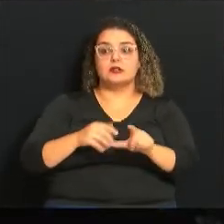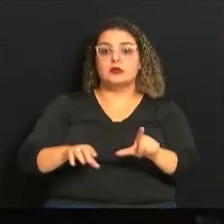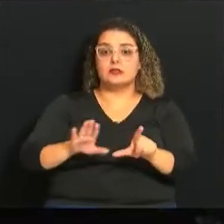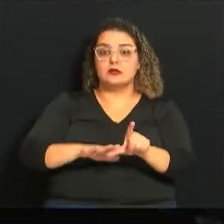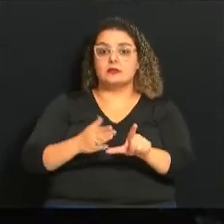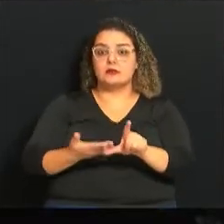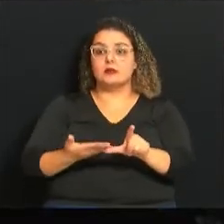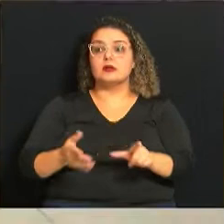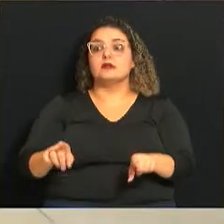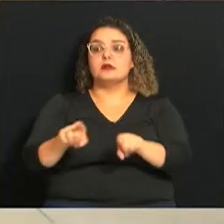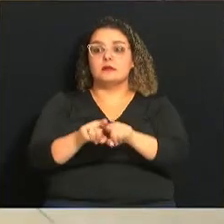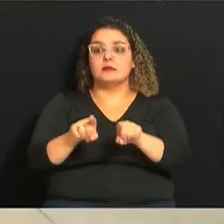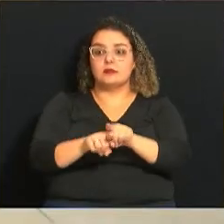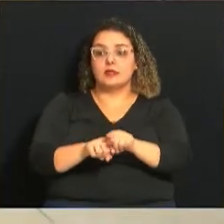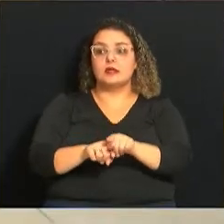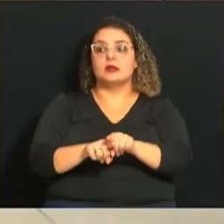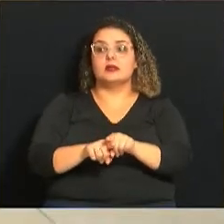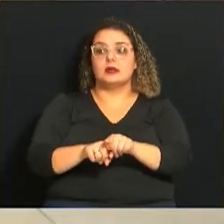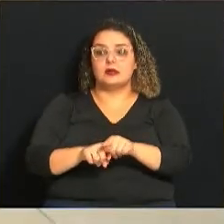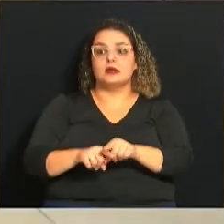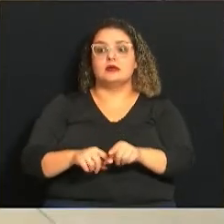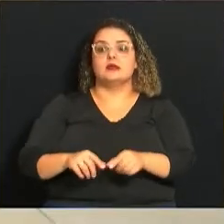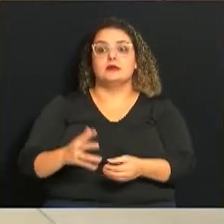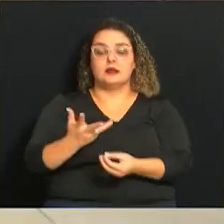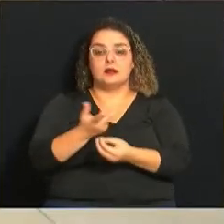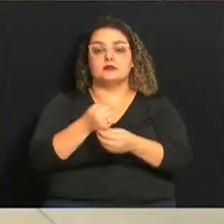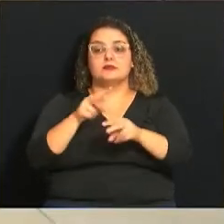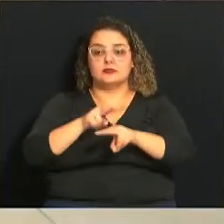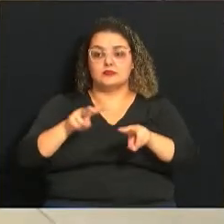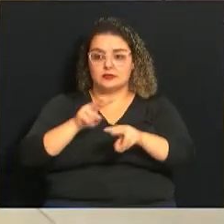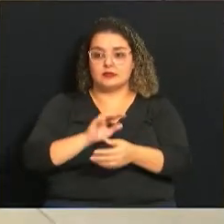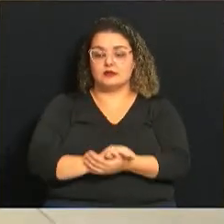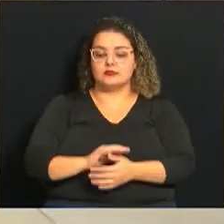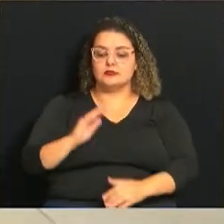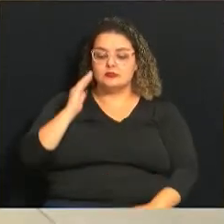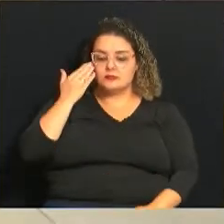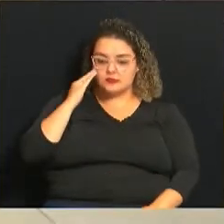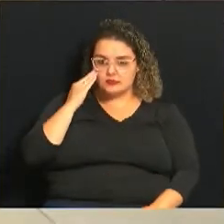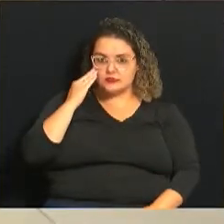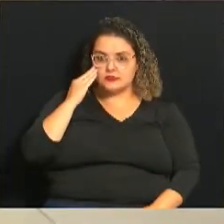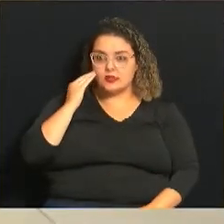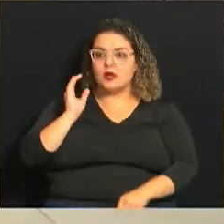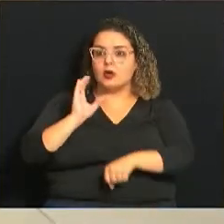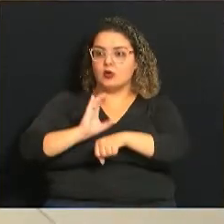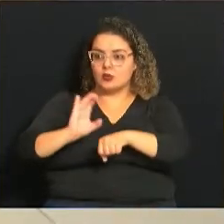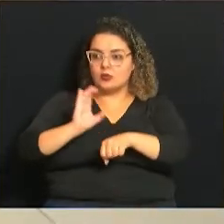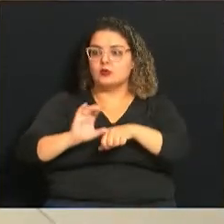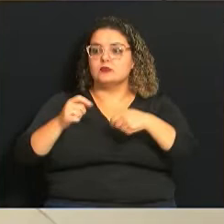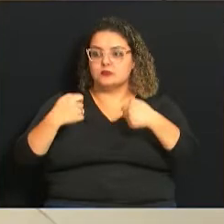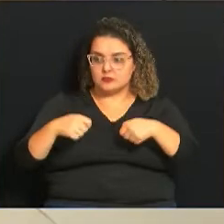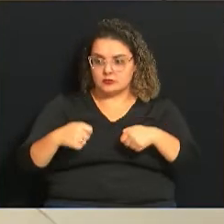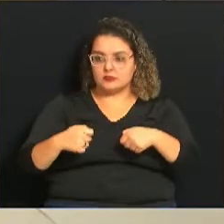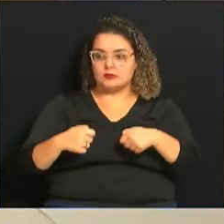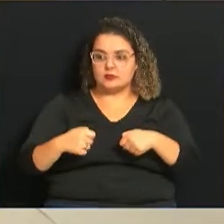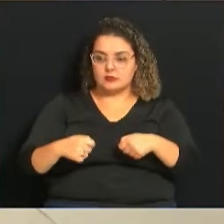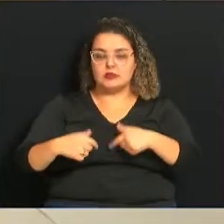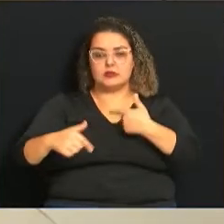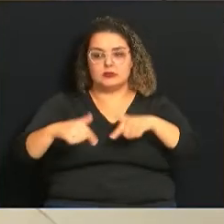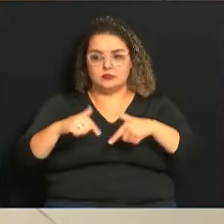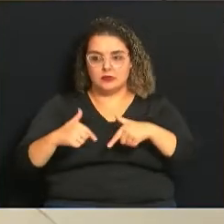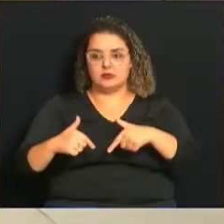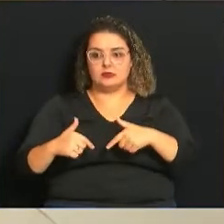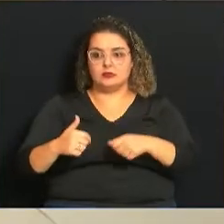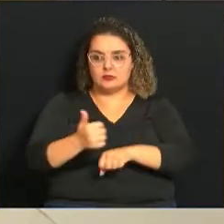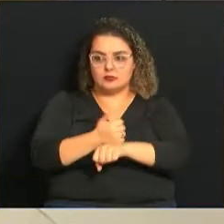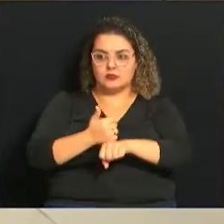diploma duplo que eu tirei. Tá, então para o pessoal em casa entender direitinho, sim, esse é o curso necessário para trabalhar profissionalmente